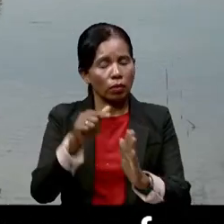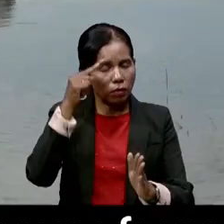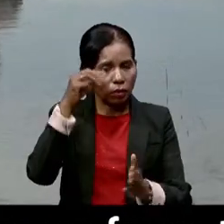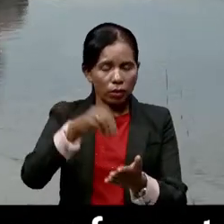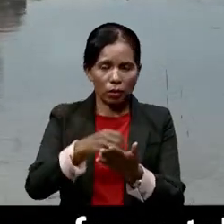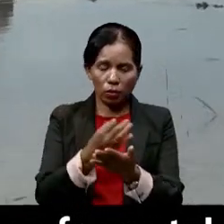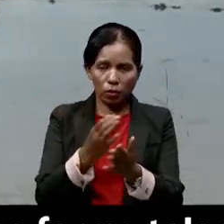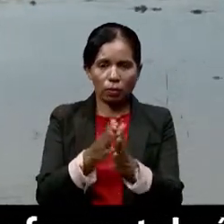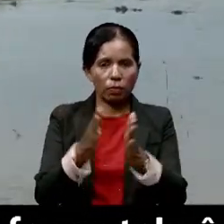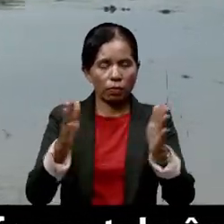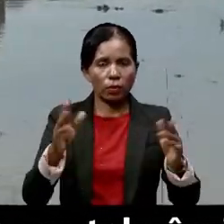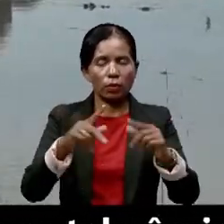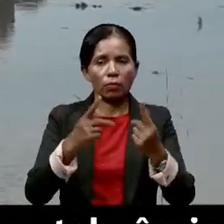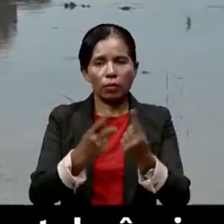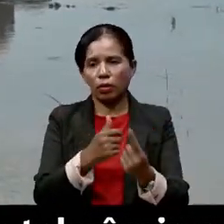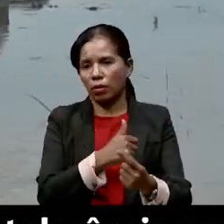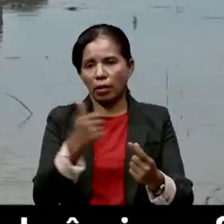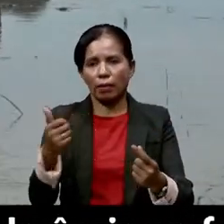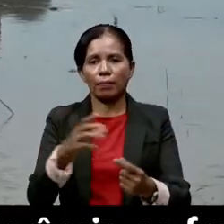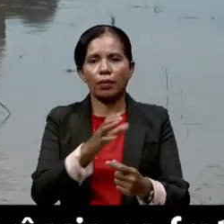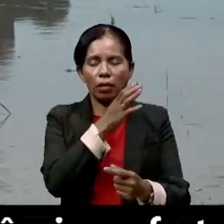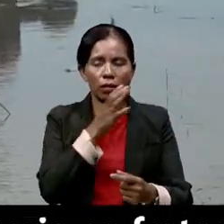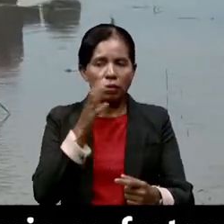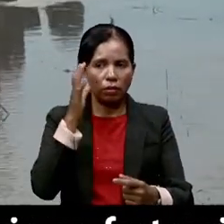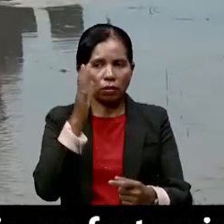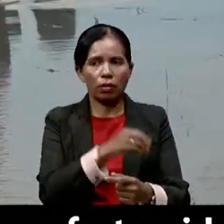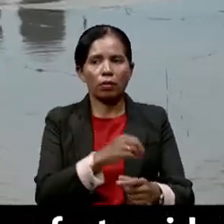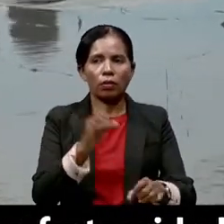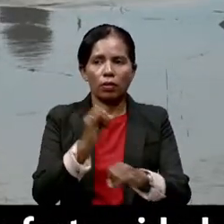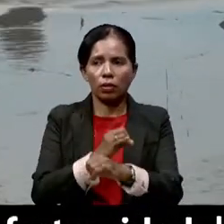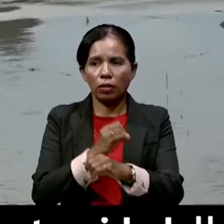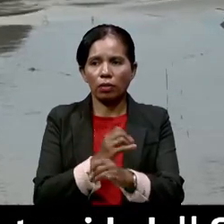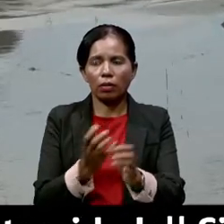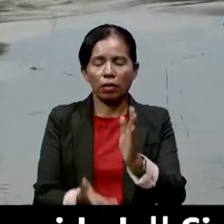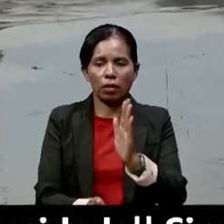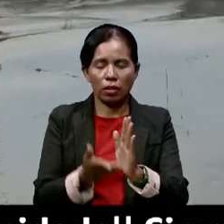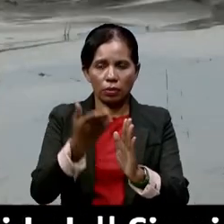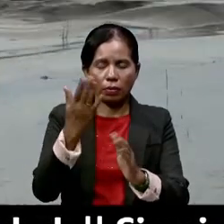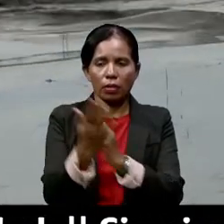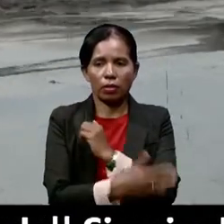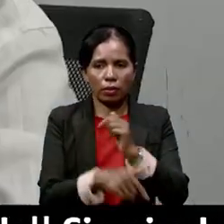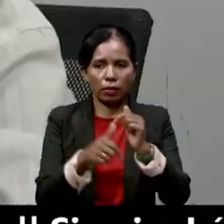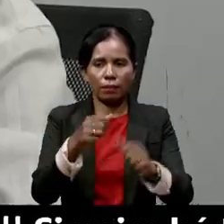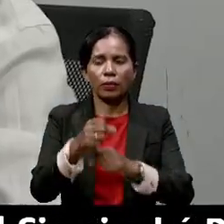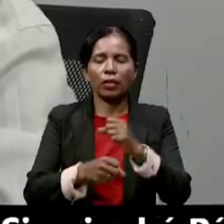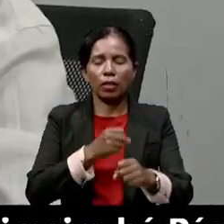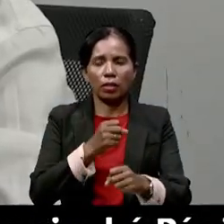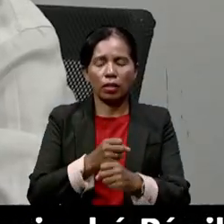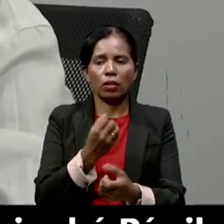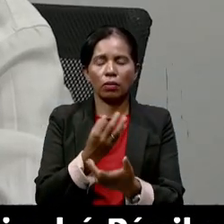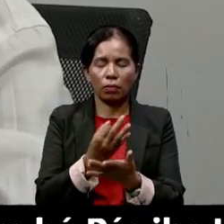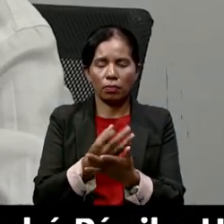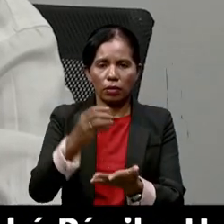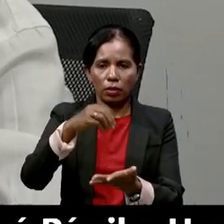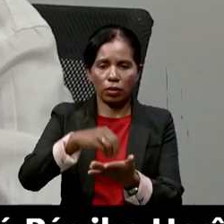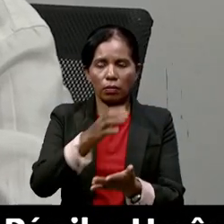bot, mas setor produtivo sira seluk, liu setor agricultura, no indústria, no ne bela sai produção, railaran. Tine um orçamento nebe aloca para